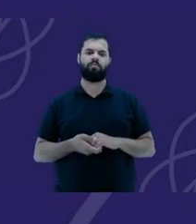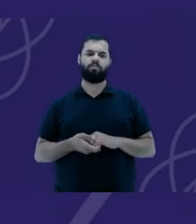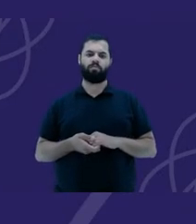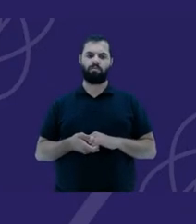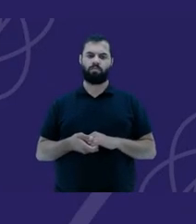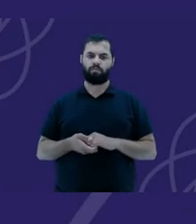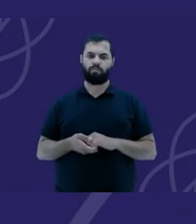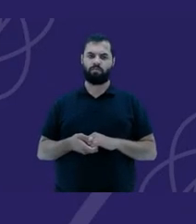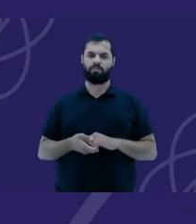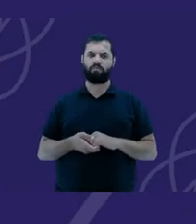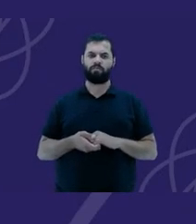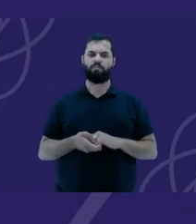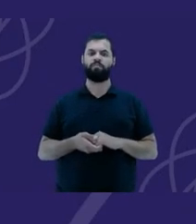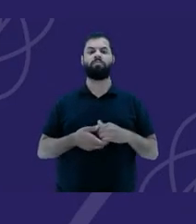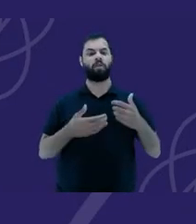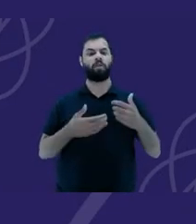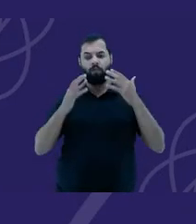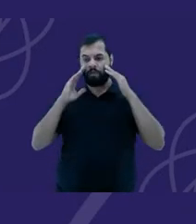Fiocruz.